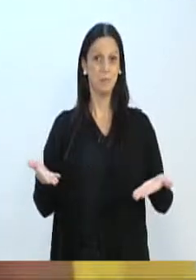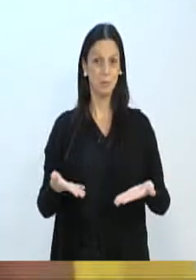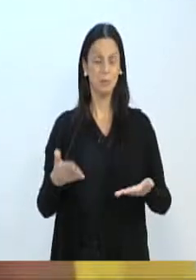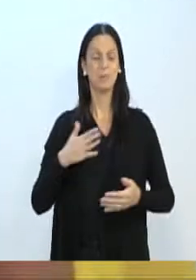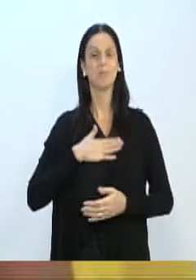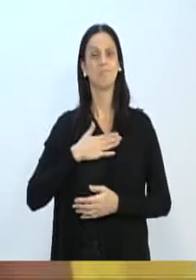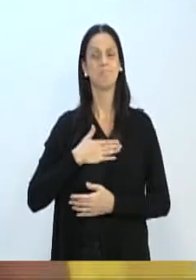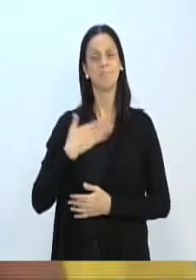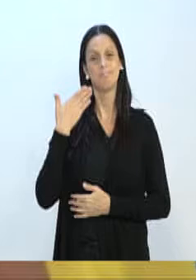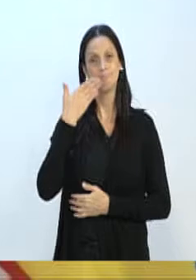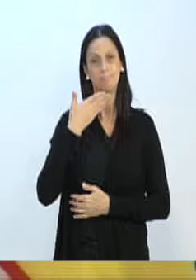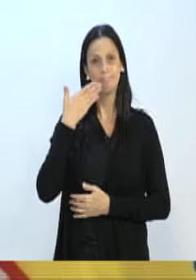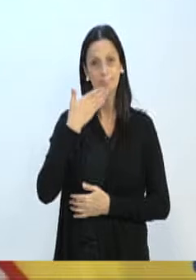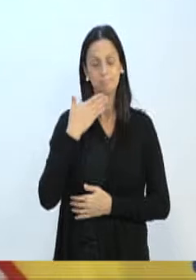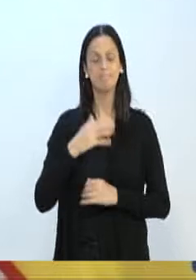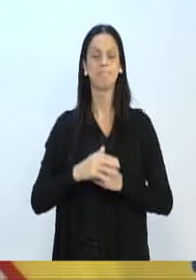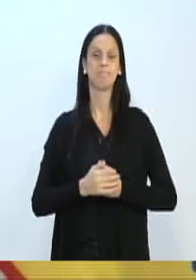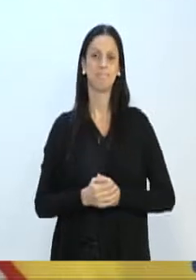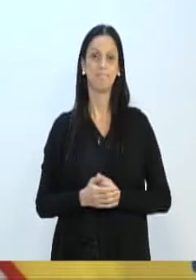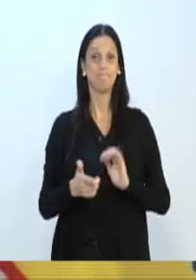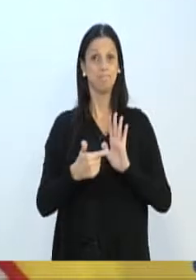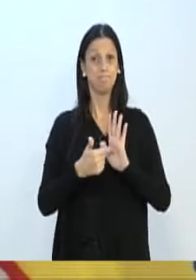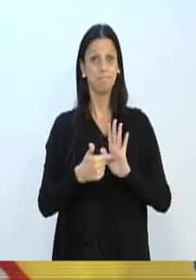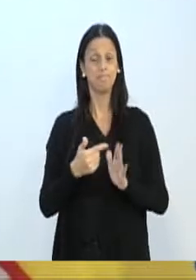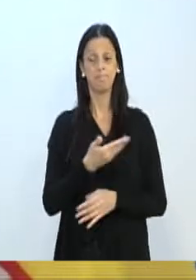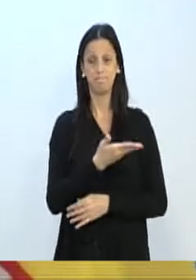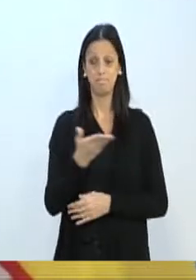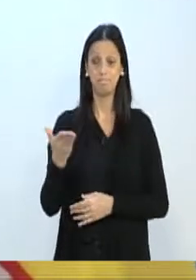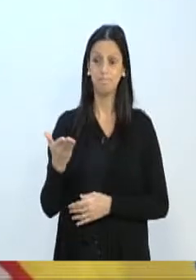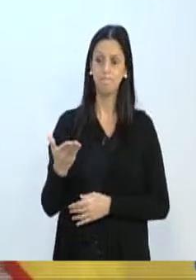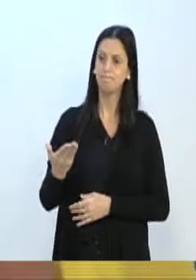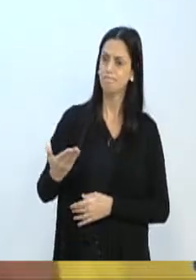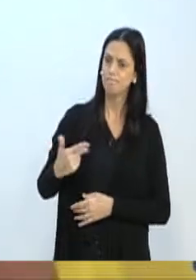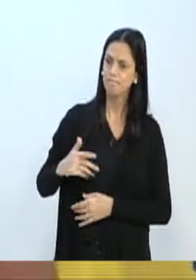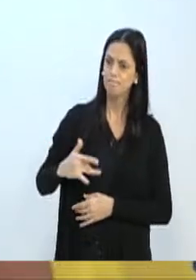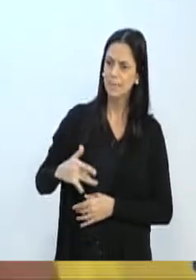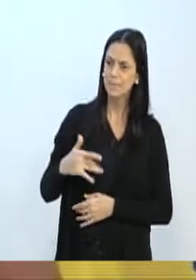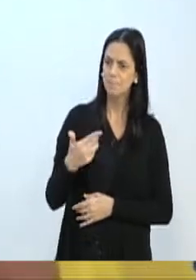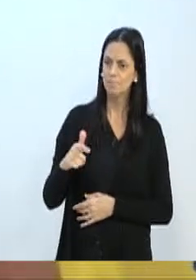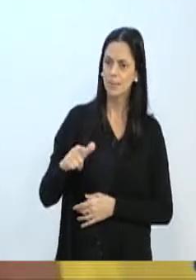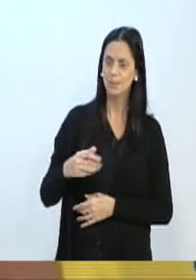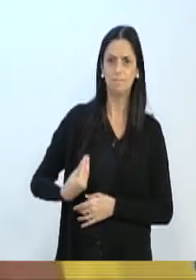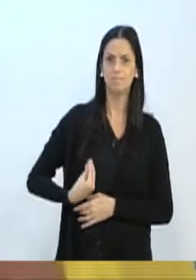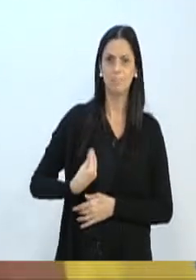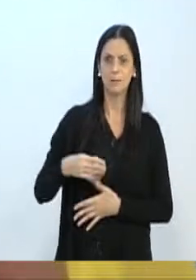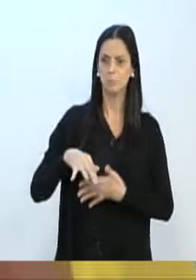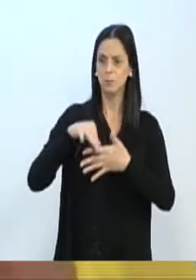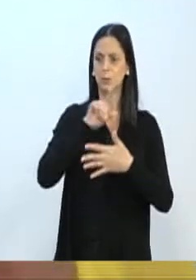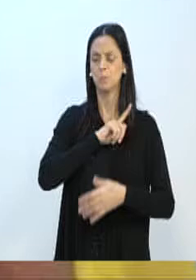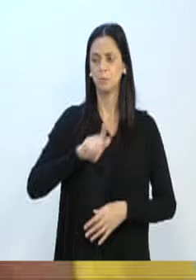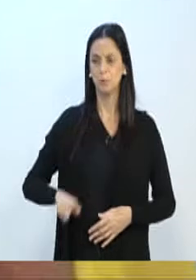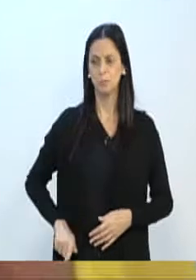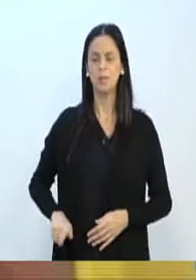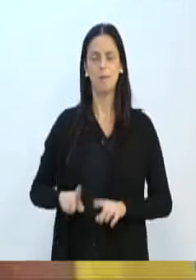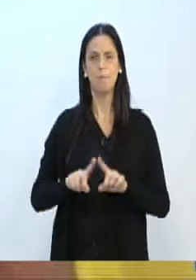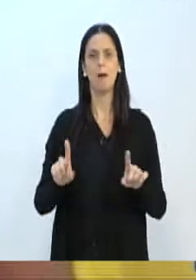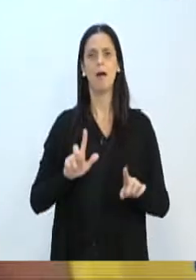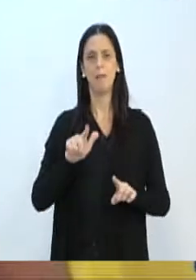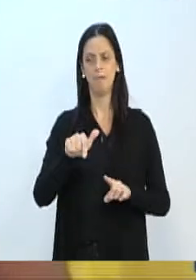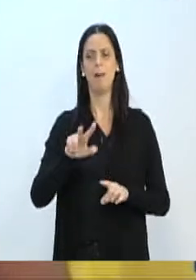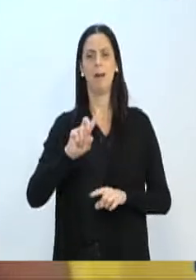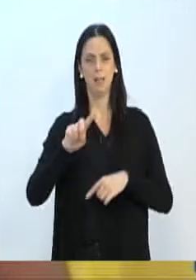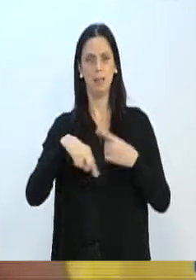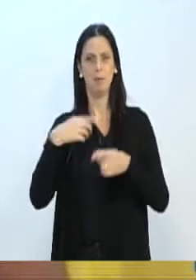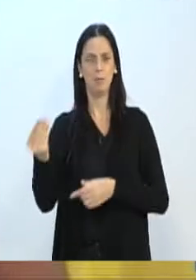fala trazendo um encaminhamento. O líder do governo não está aí presente, mas eu sei que vai encaminhar para os